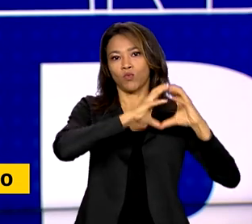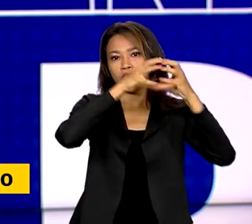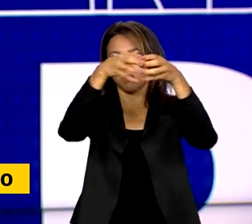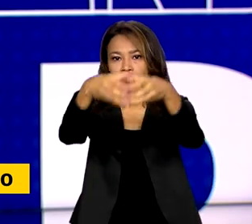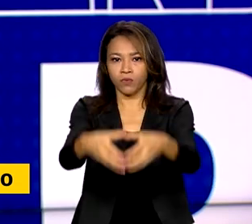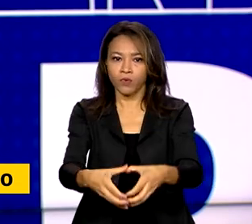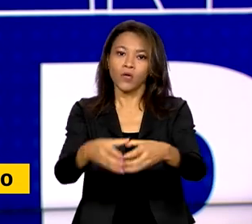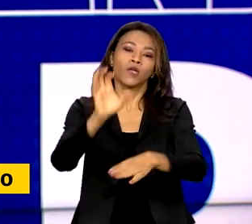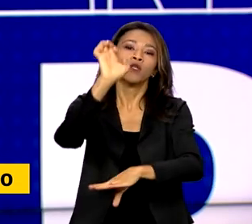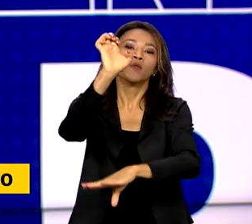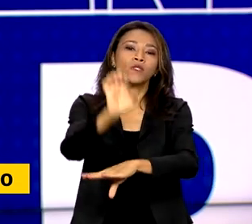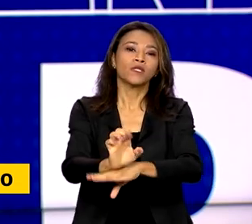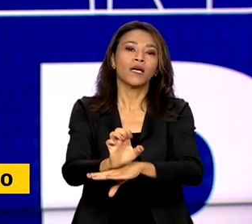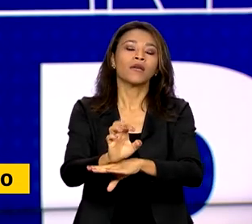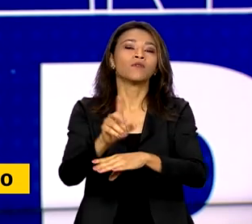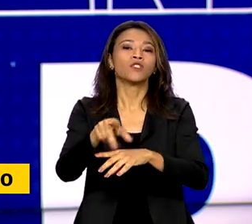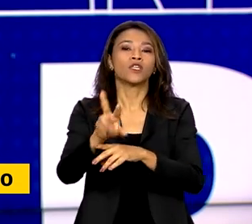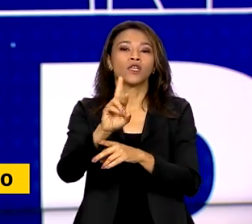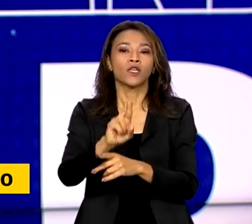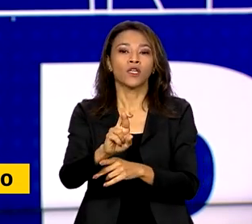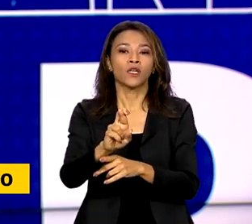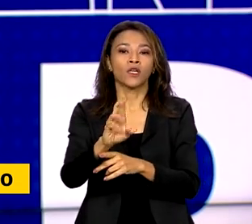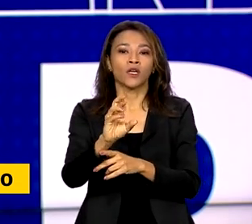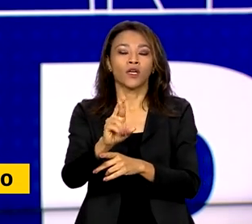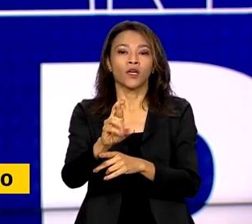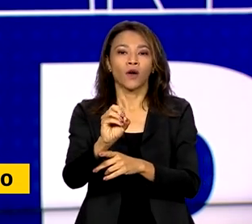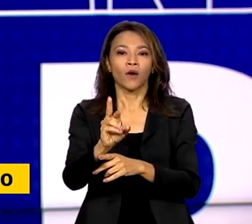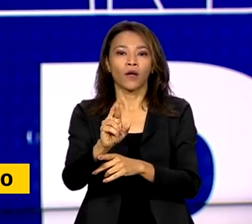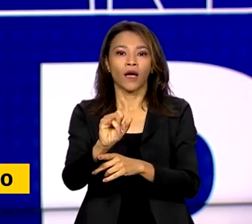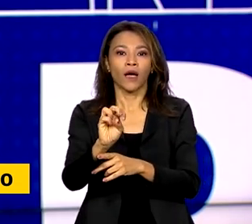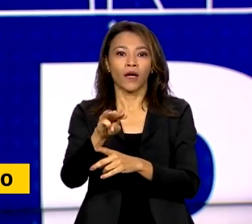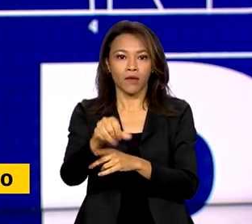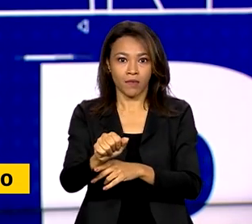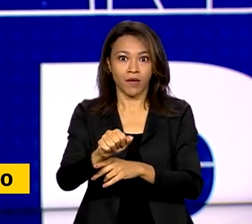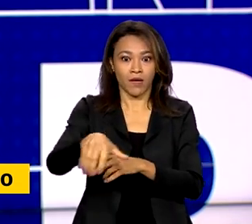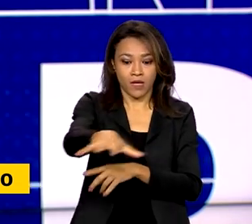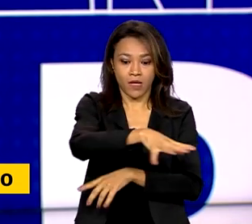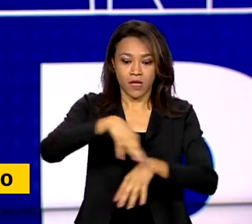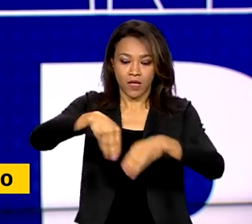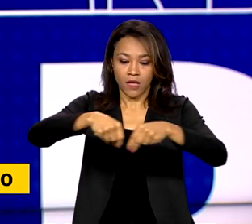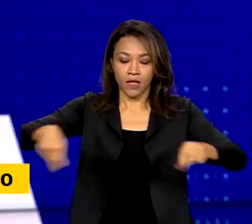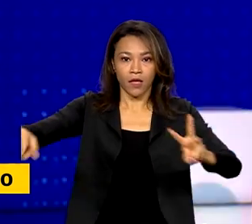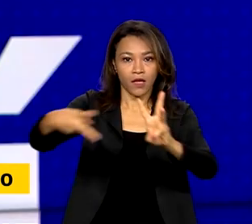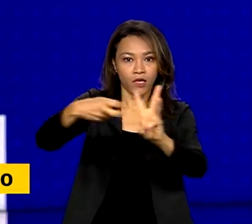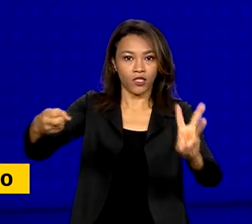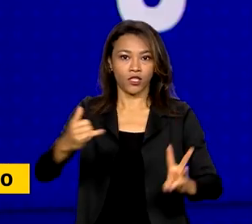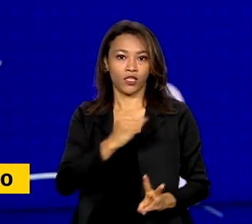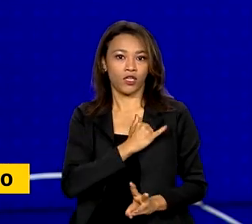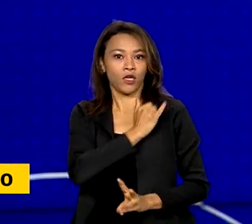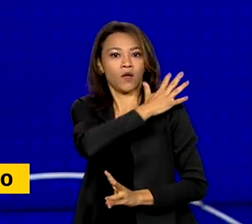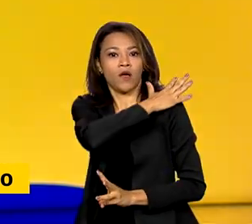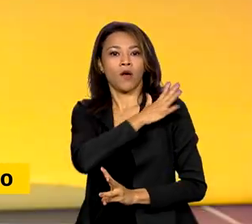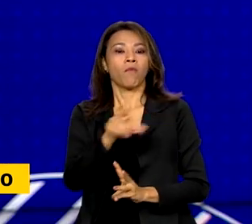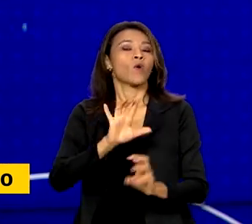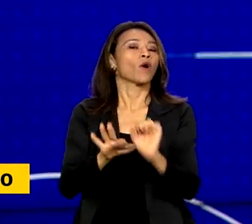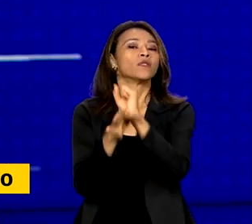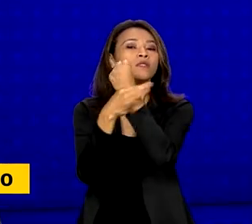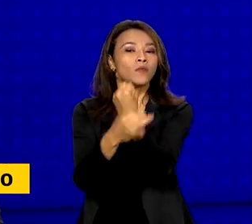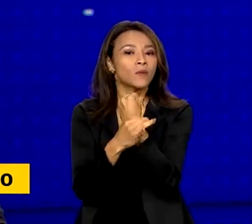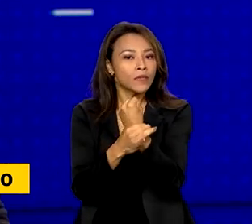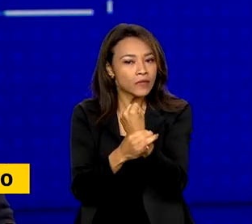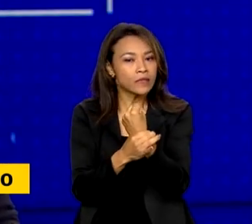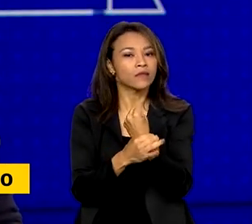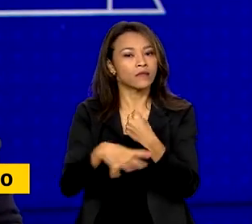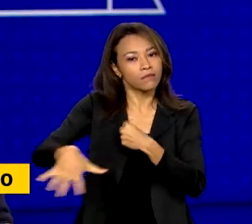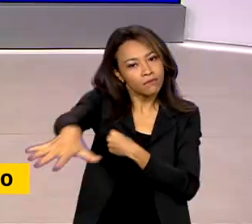na terra indígena atuar por 90 dias para garantir a ordem e proteger a